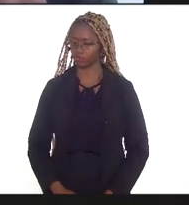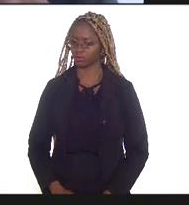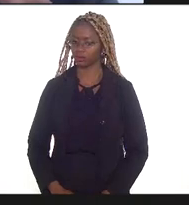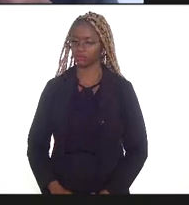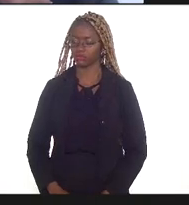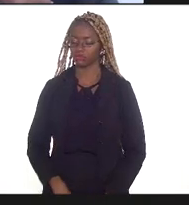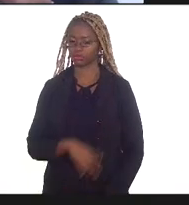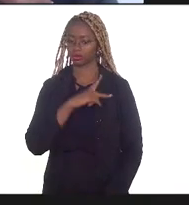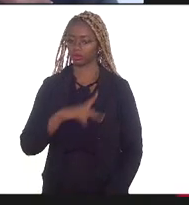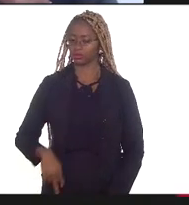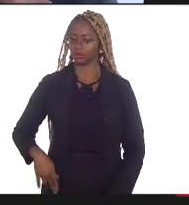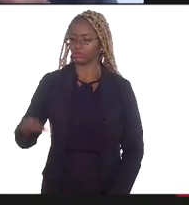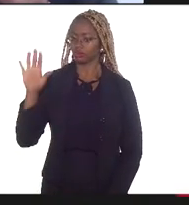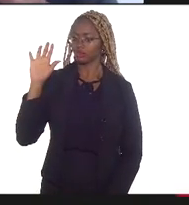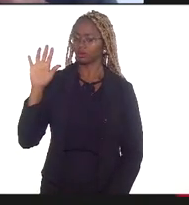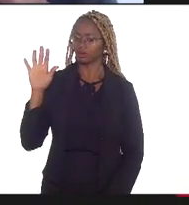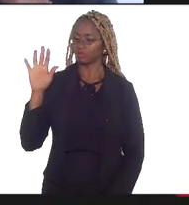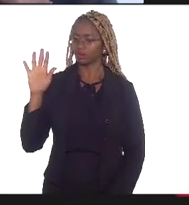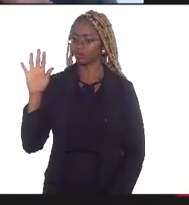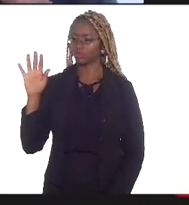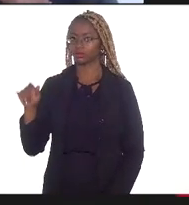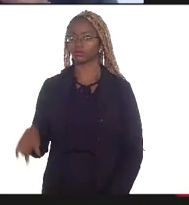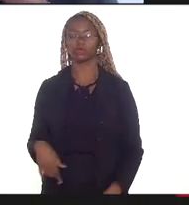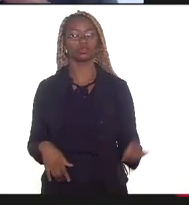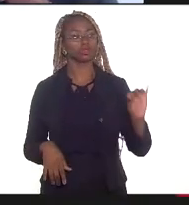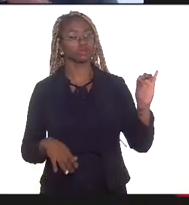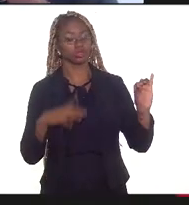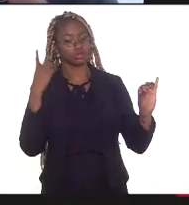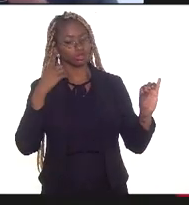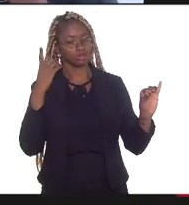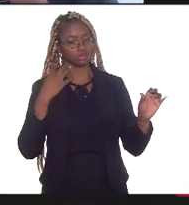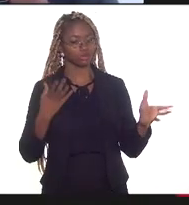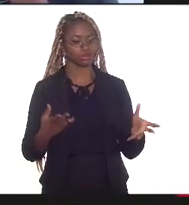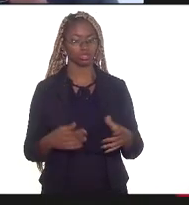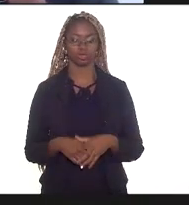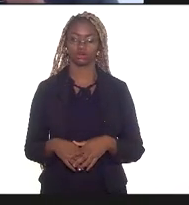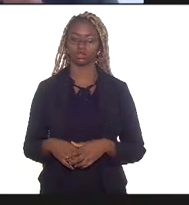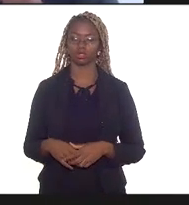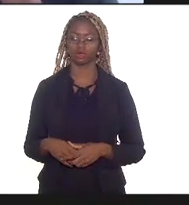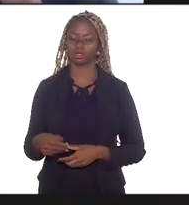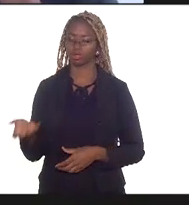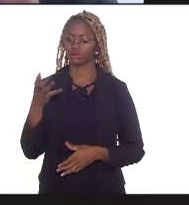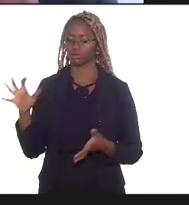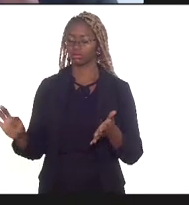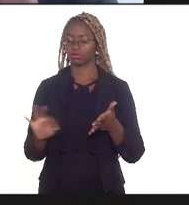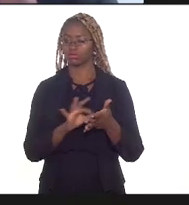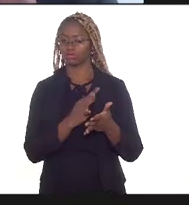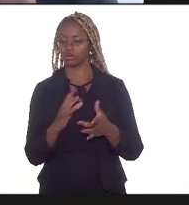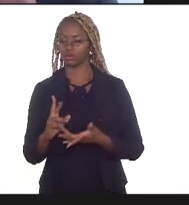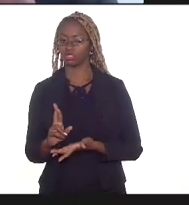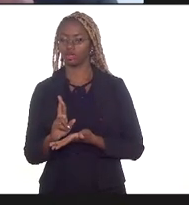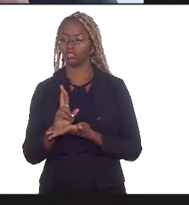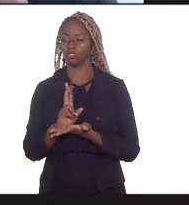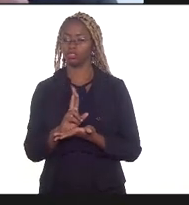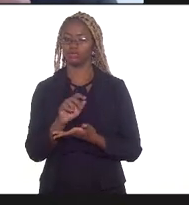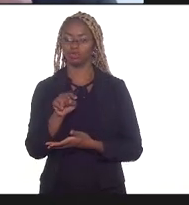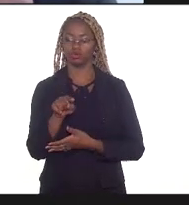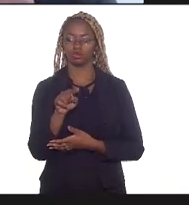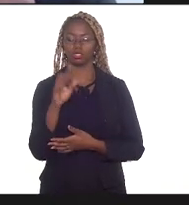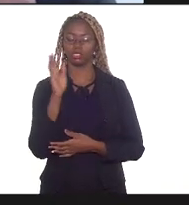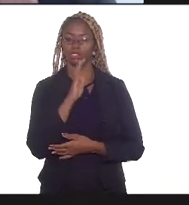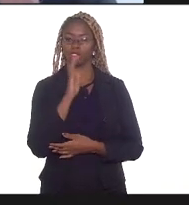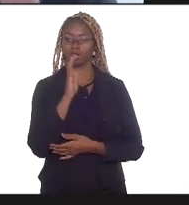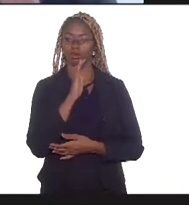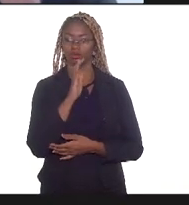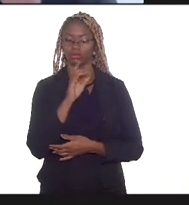Presidente, eu posso fazer uma referência? Oi, deputada. Não, eu só queria me inscrever para uma referência muito rápida antes de